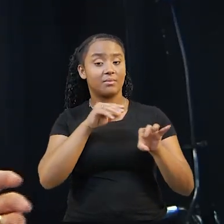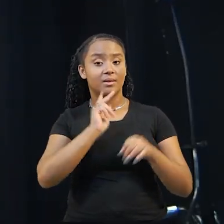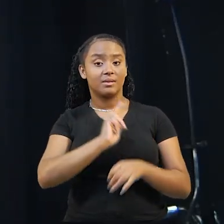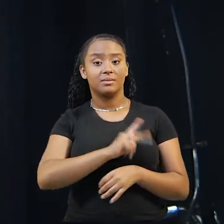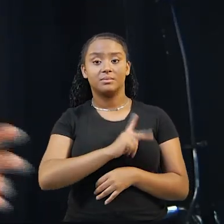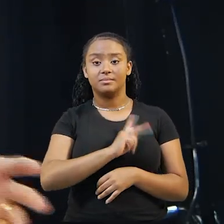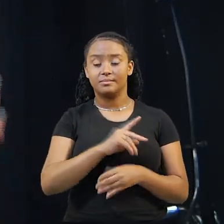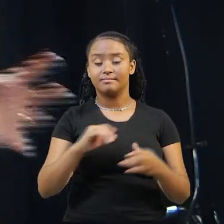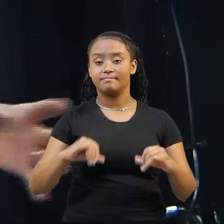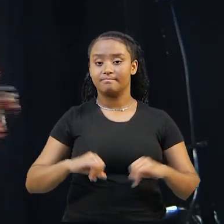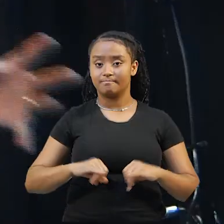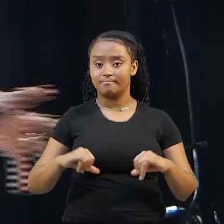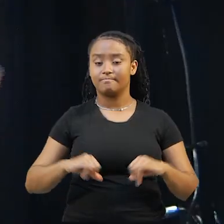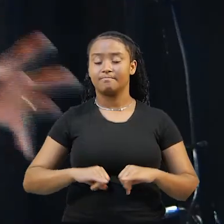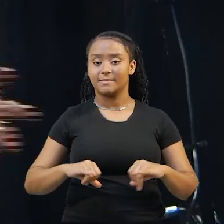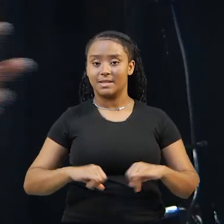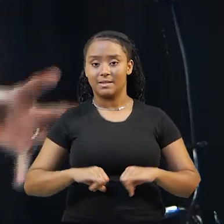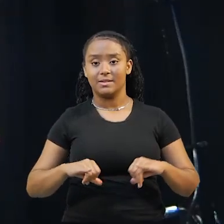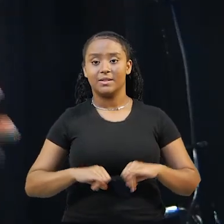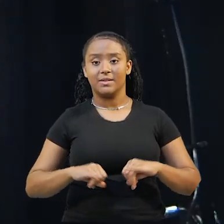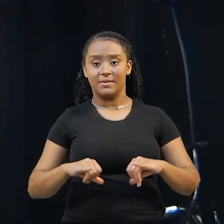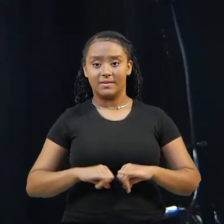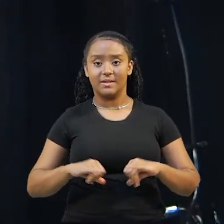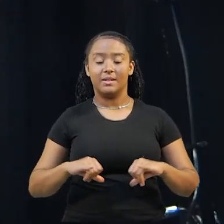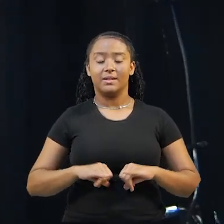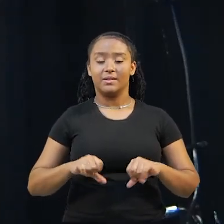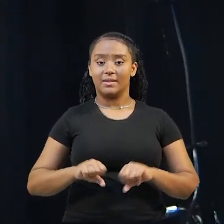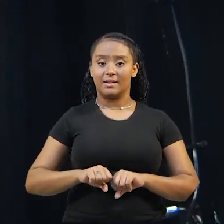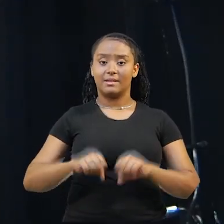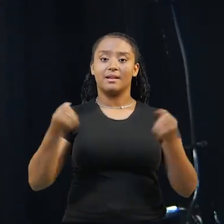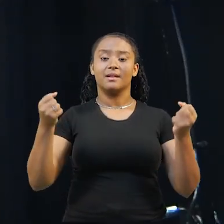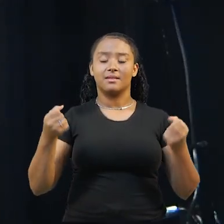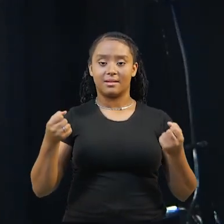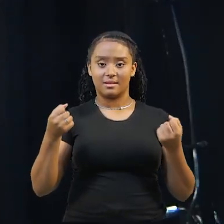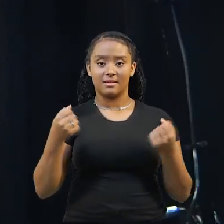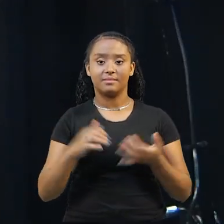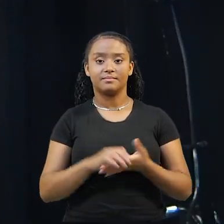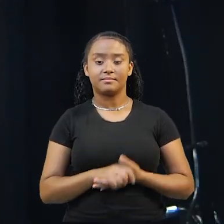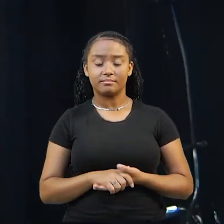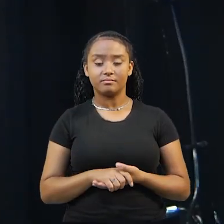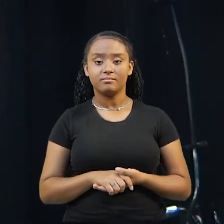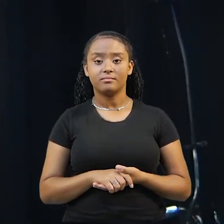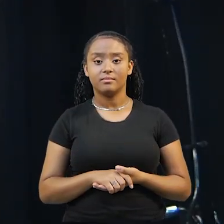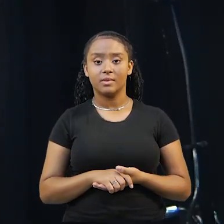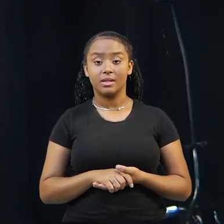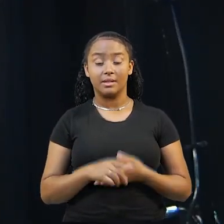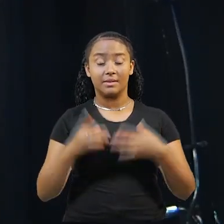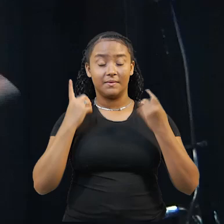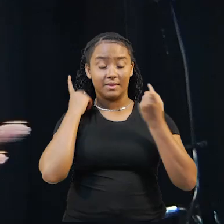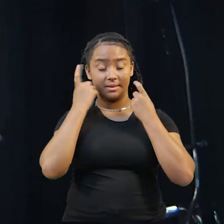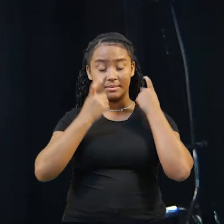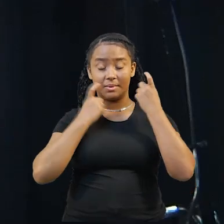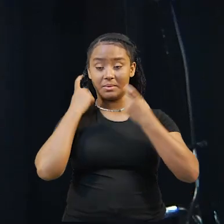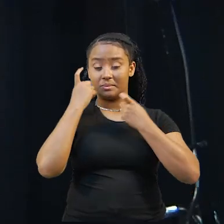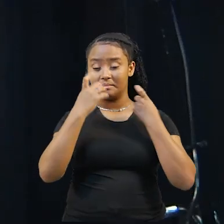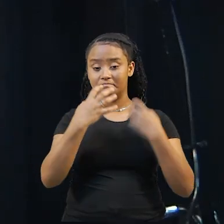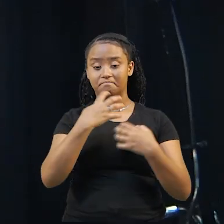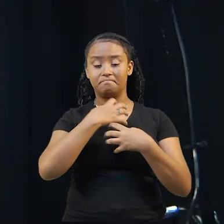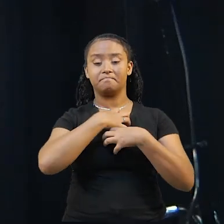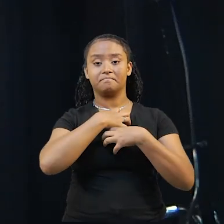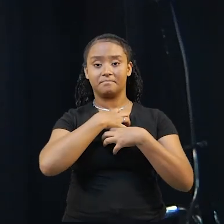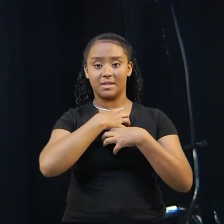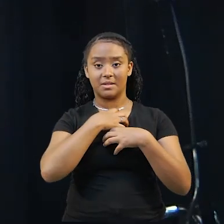tem sofrido algumas crises que me trazem preocupação, pela importância